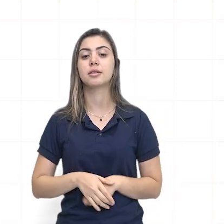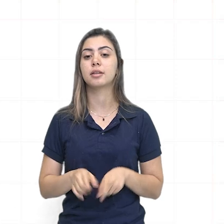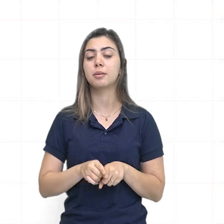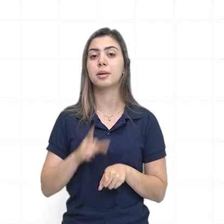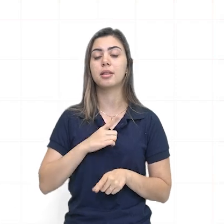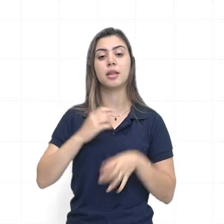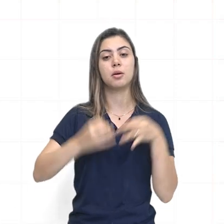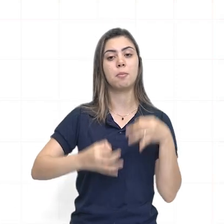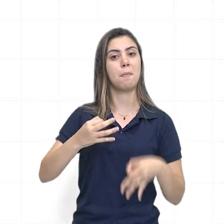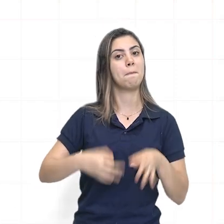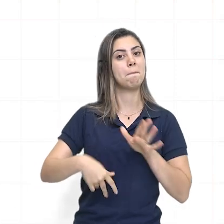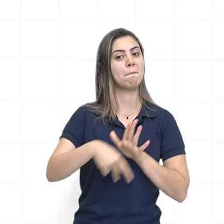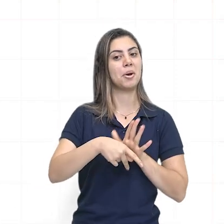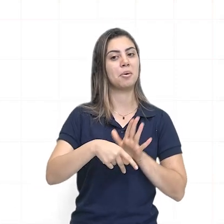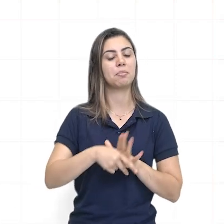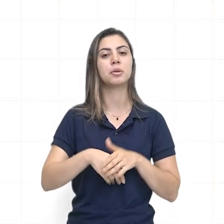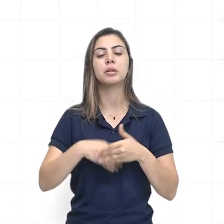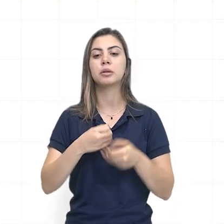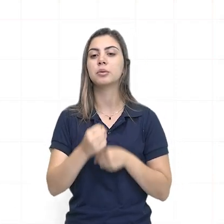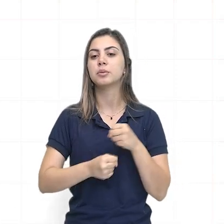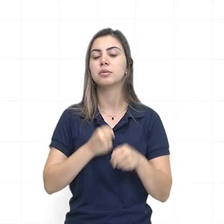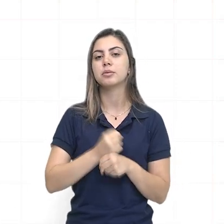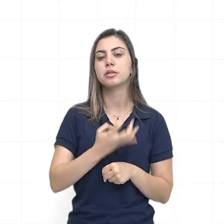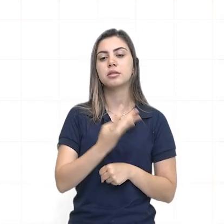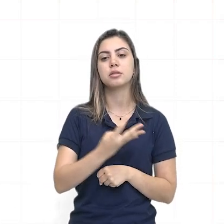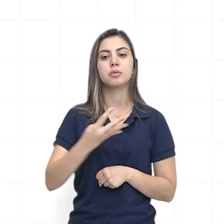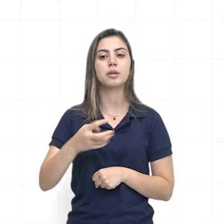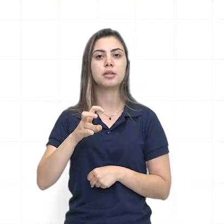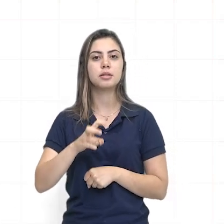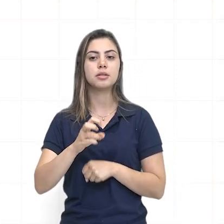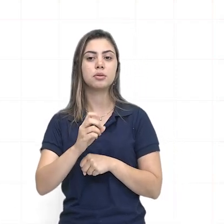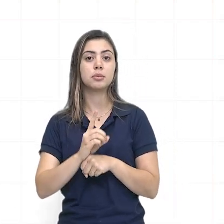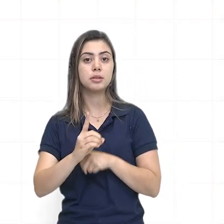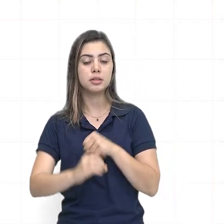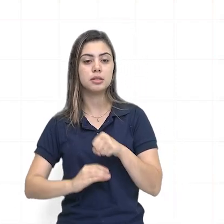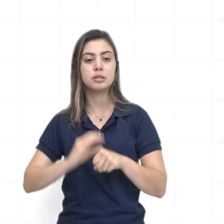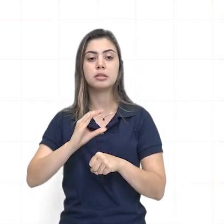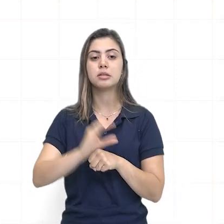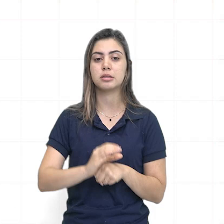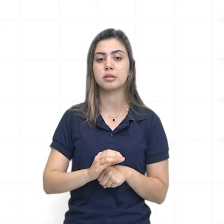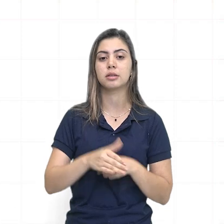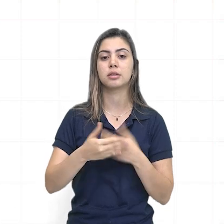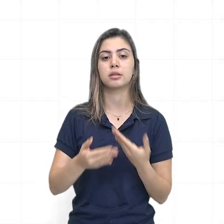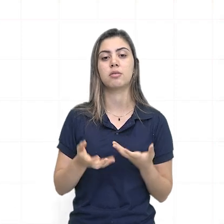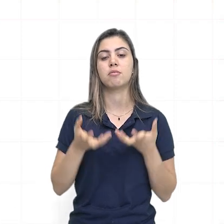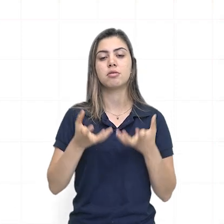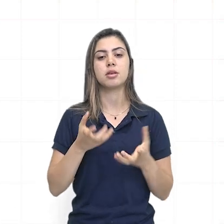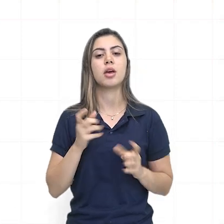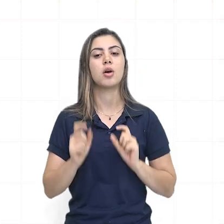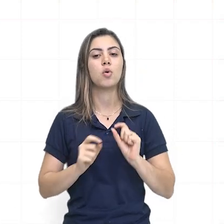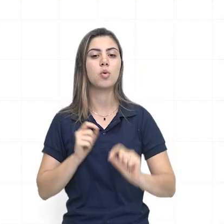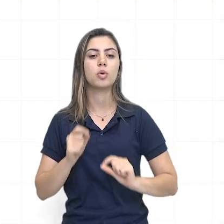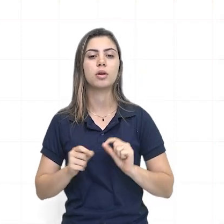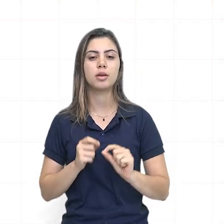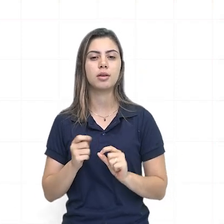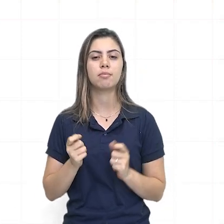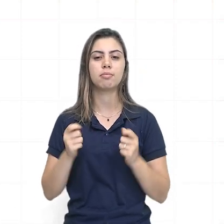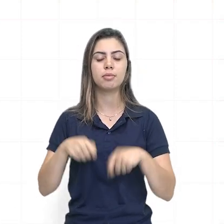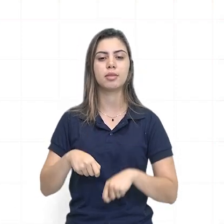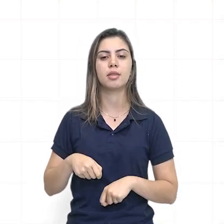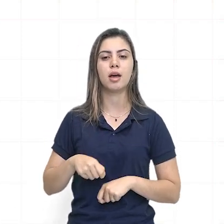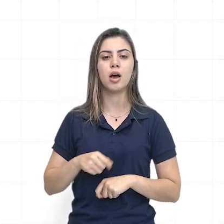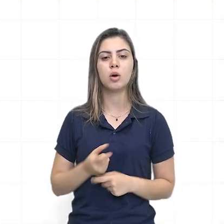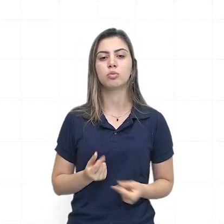próprio. E em 445 d.C., desejando prestigiar a sua